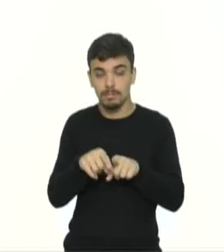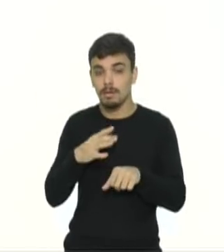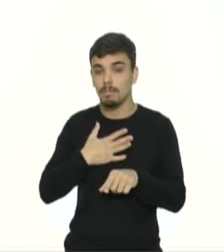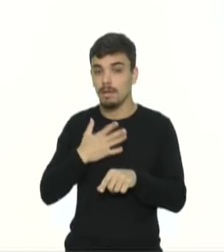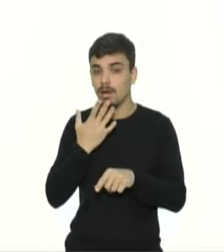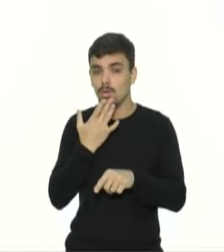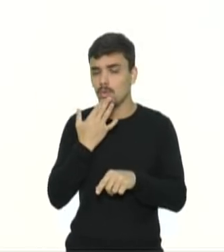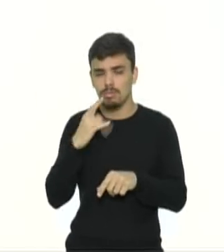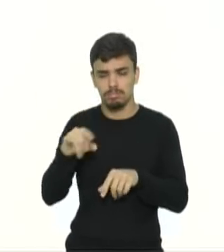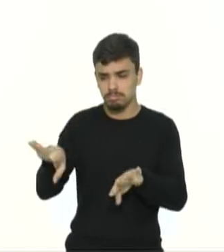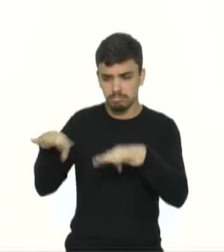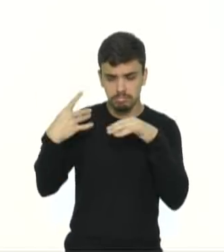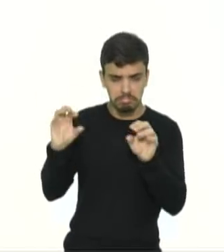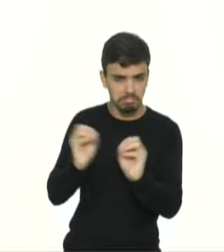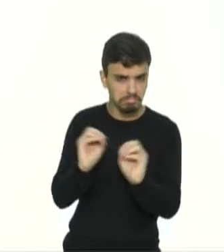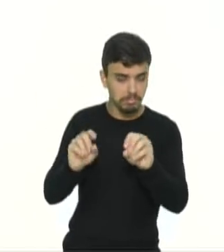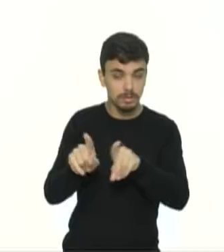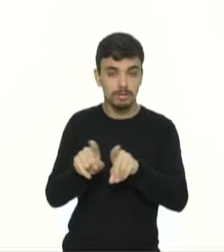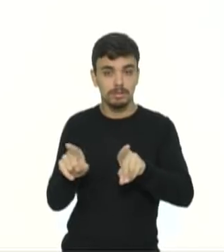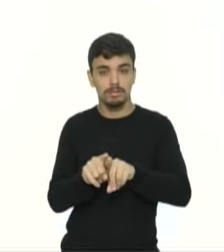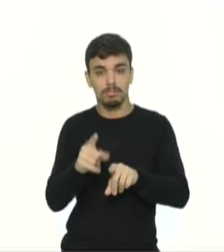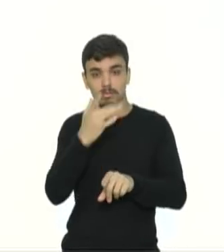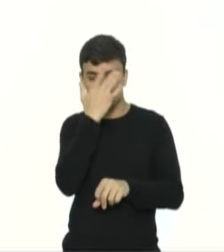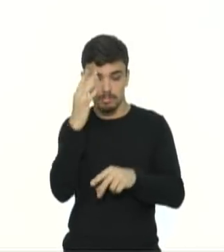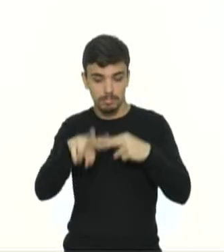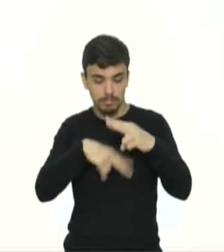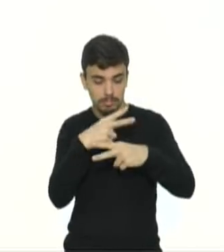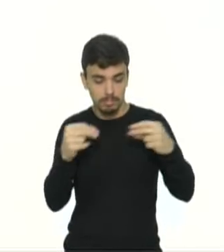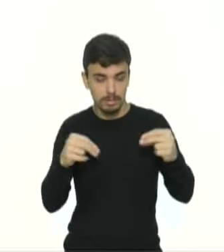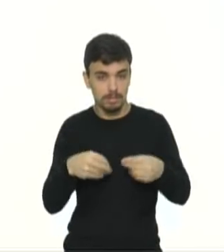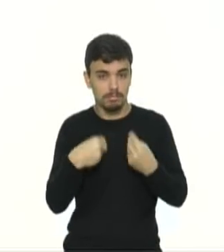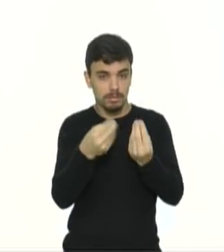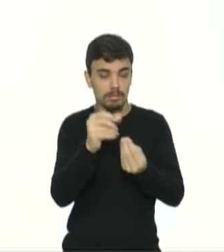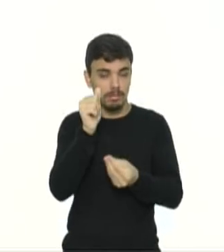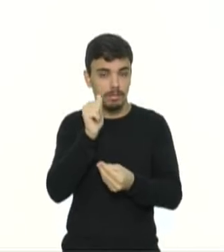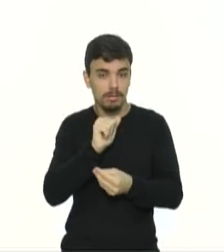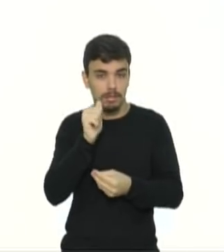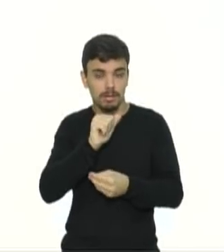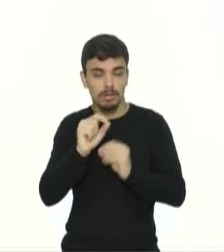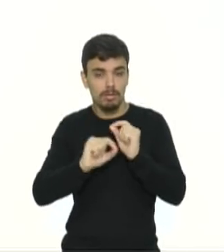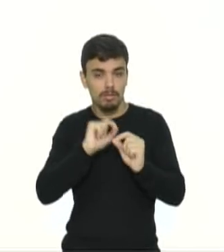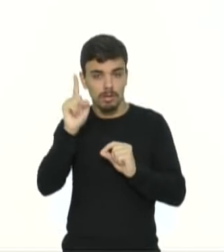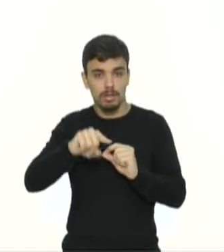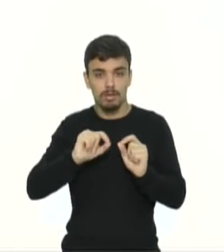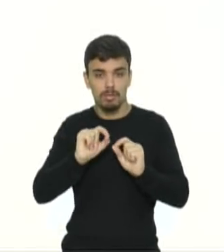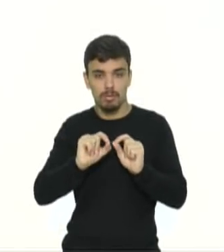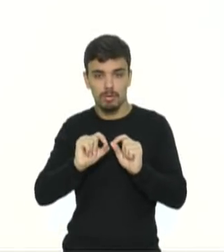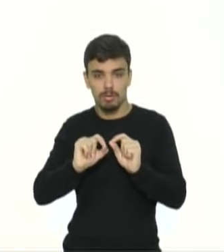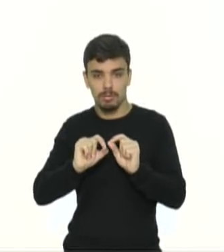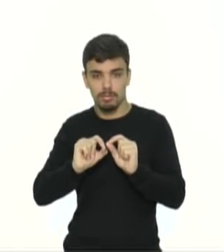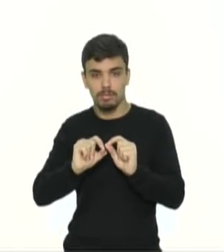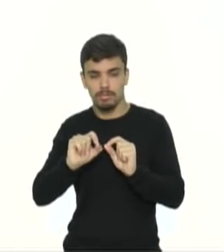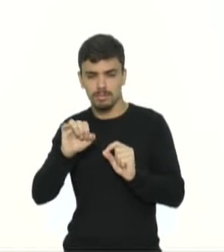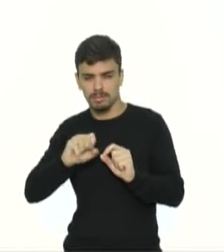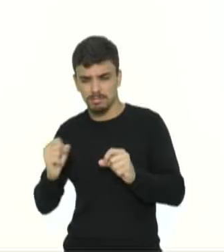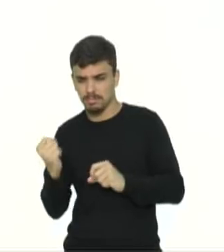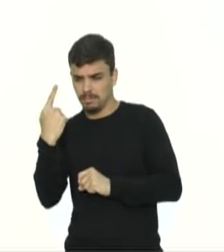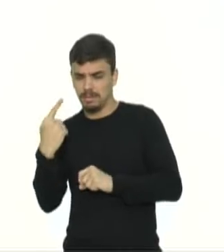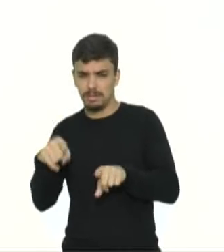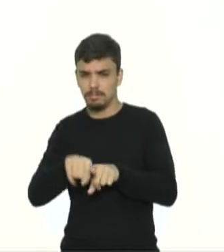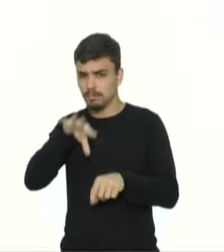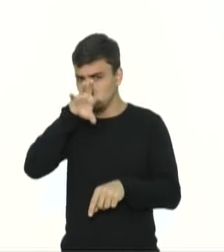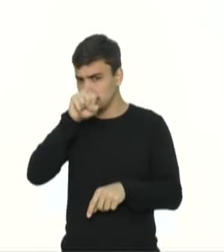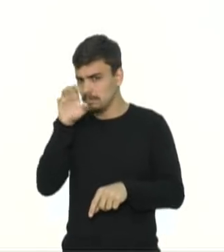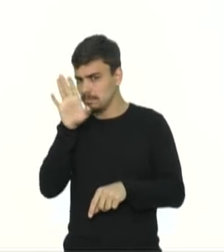não chama atenção. Meus presentes para as minhas parceiras são inusitados e mal cheirosos. E sou